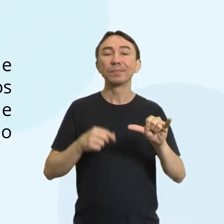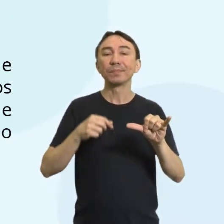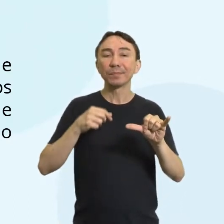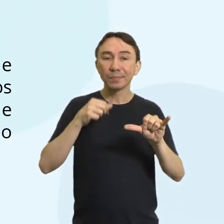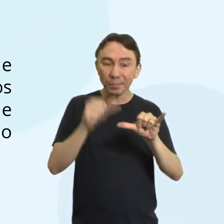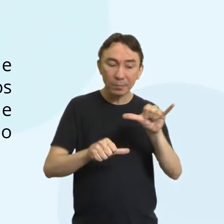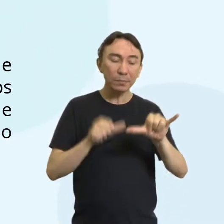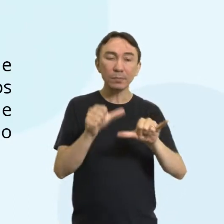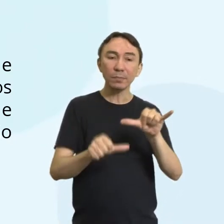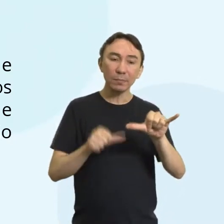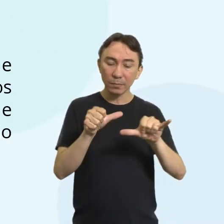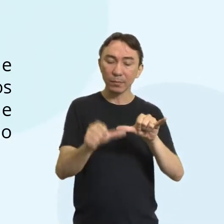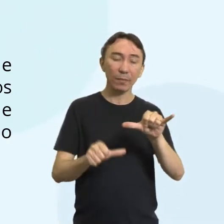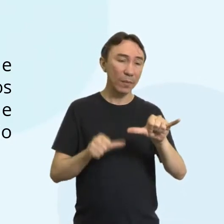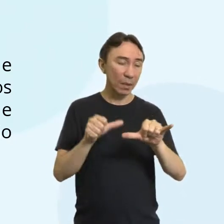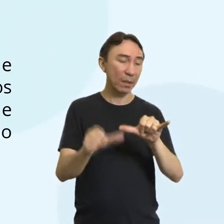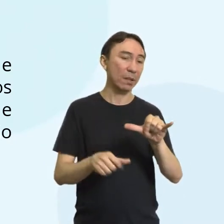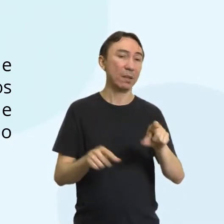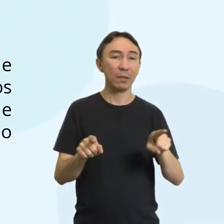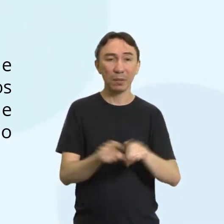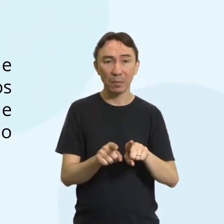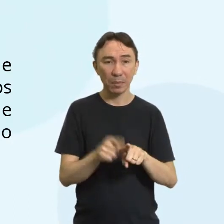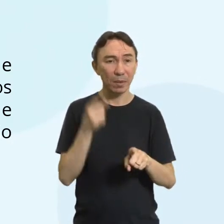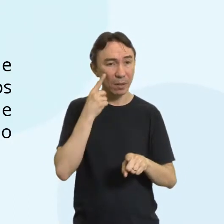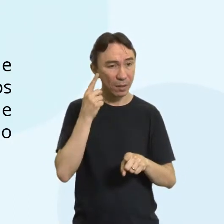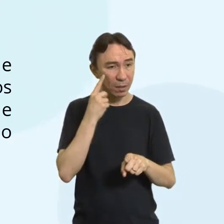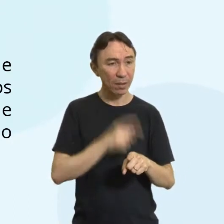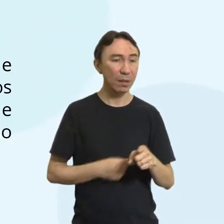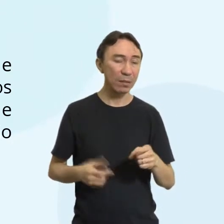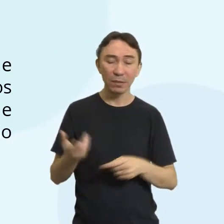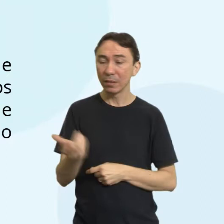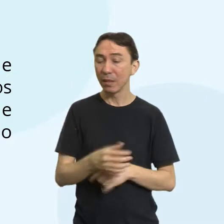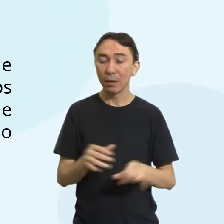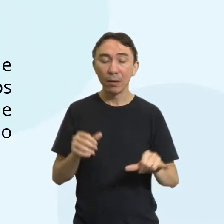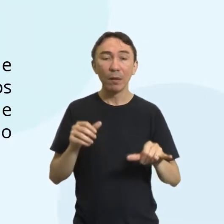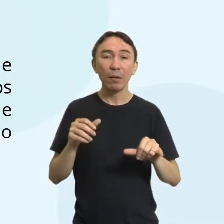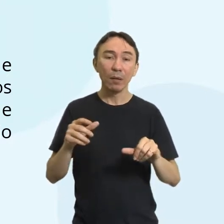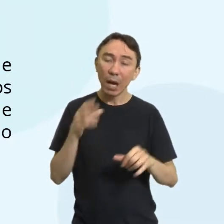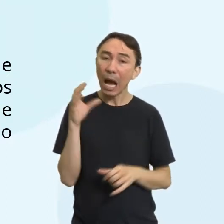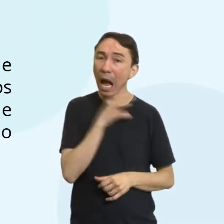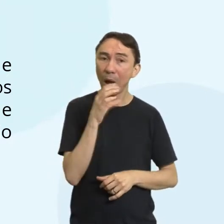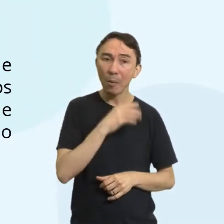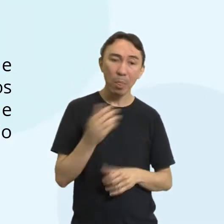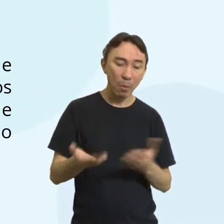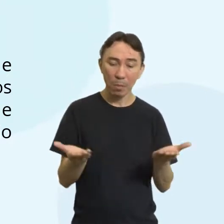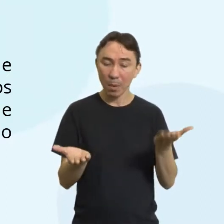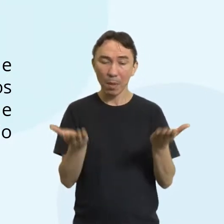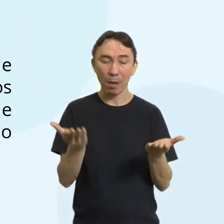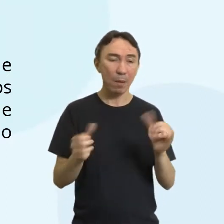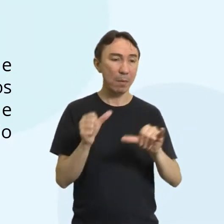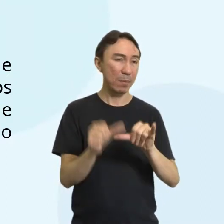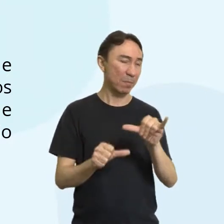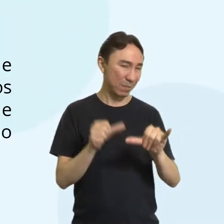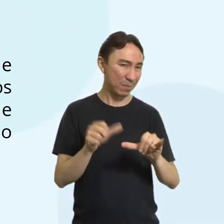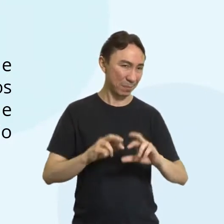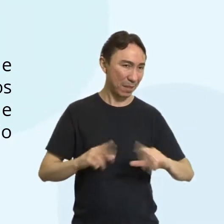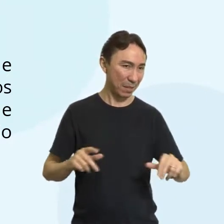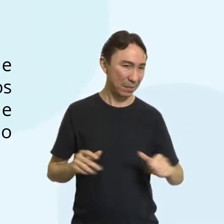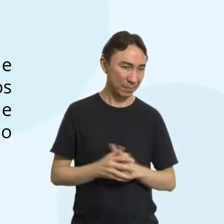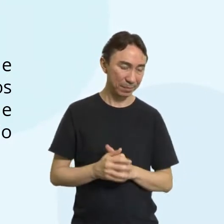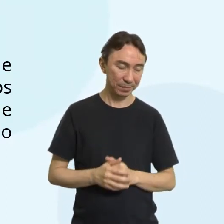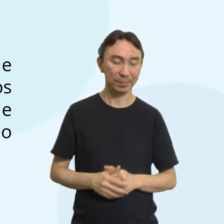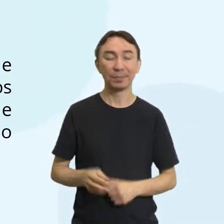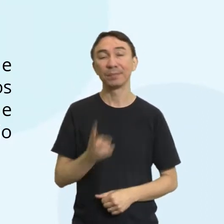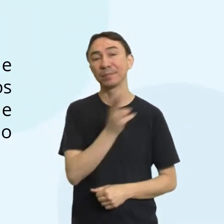interação interpartículas, rapidez das transformações químicas e equilíbrio químico. Vamos agora para as habilidades da